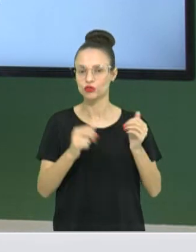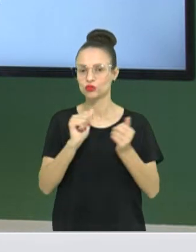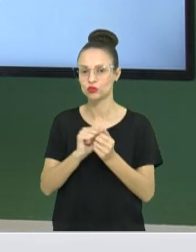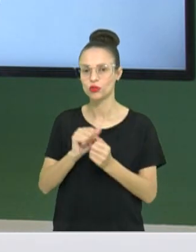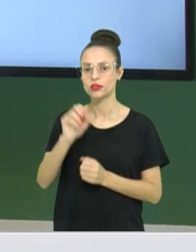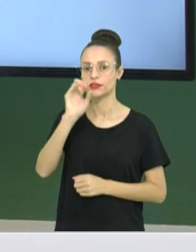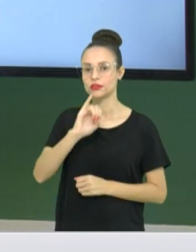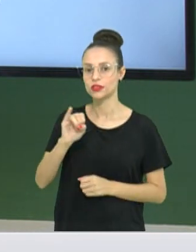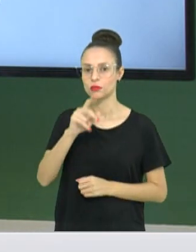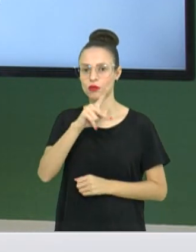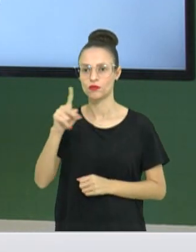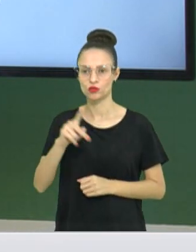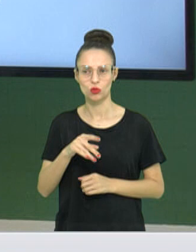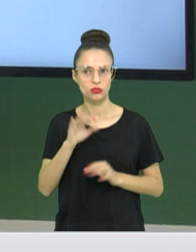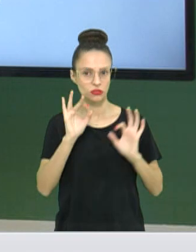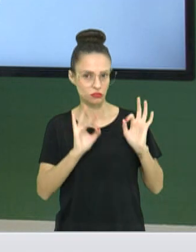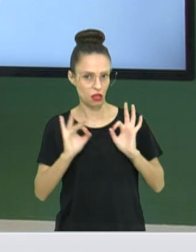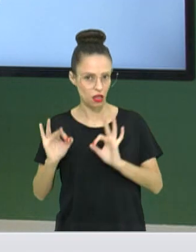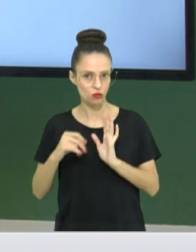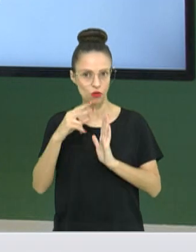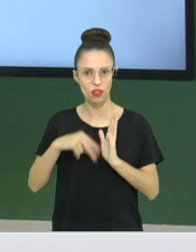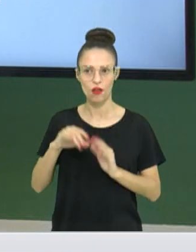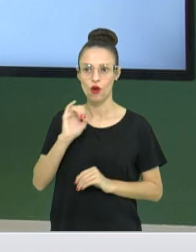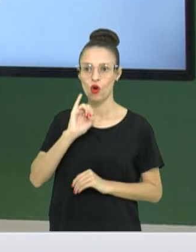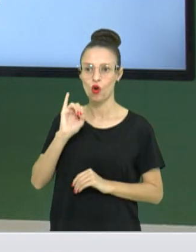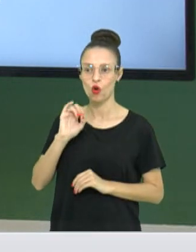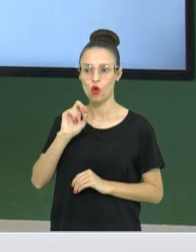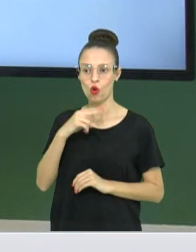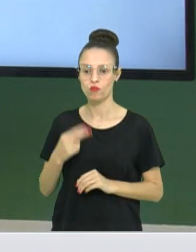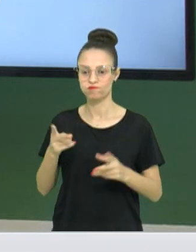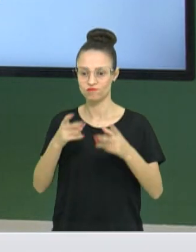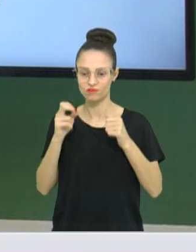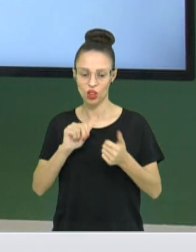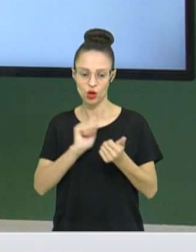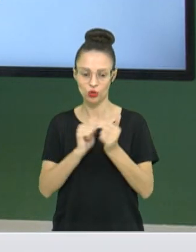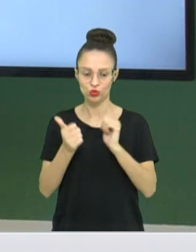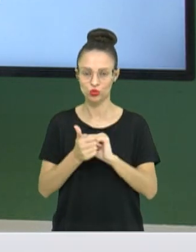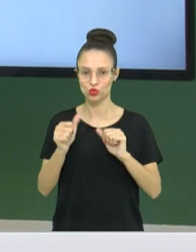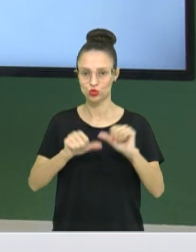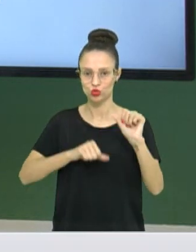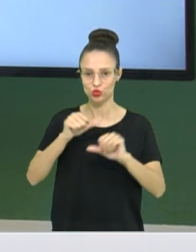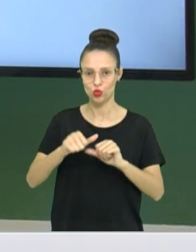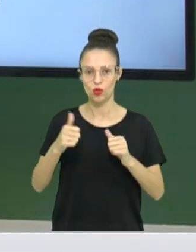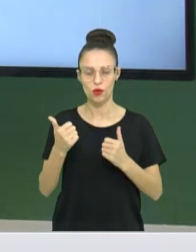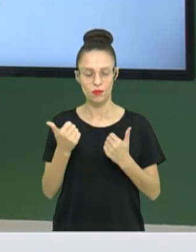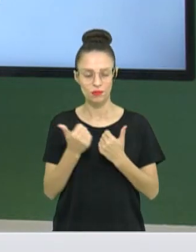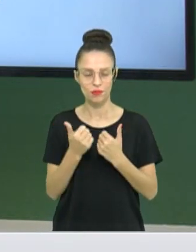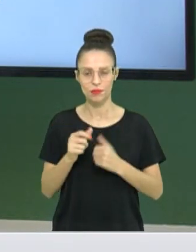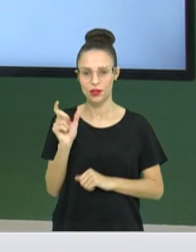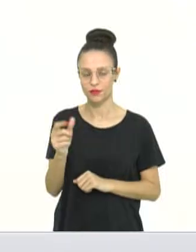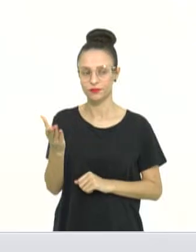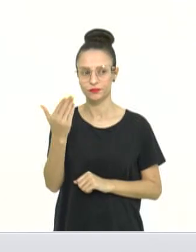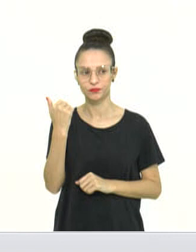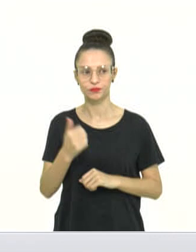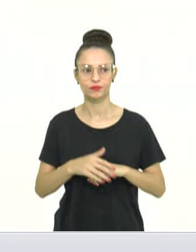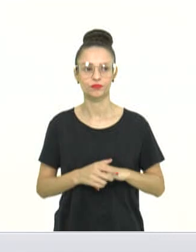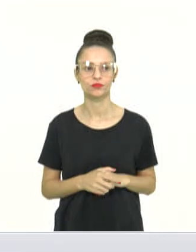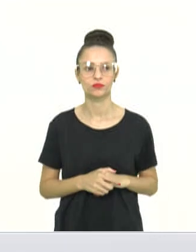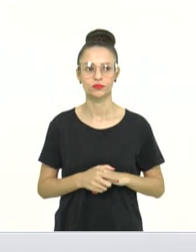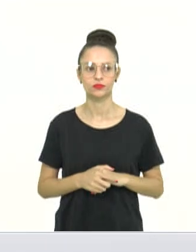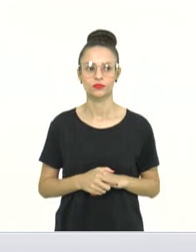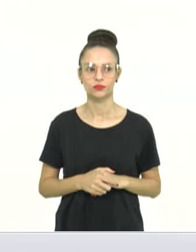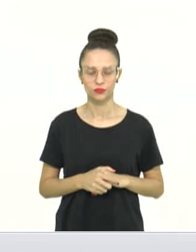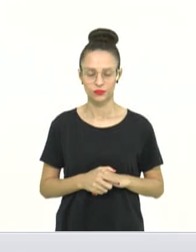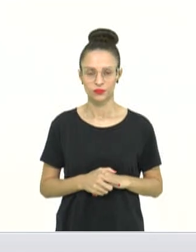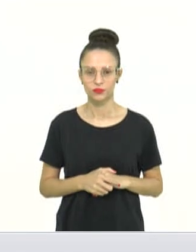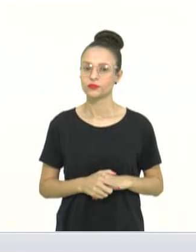a professora está lendo certo, ou engoliu alguma palavra, ou trocou alguma palavra, tá certo? Vamos juntos? Se por um